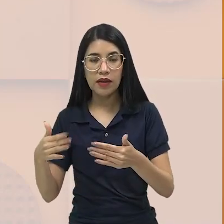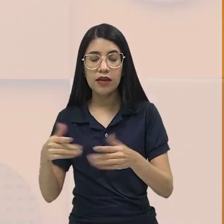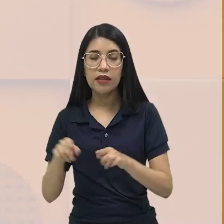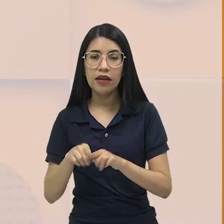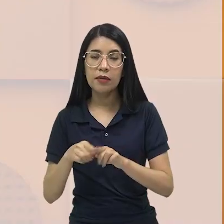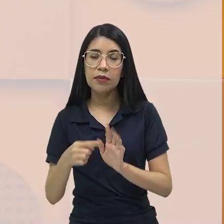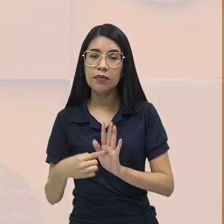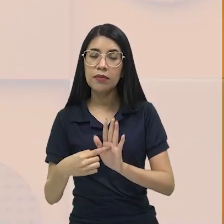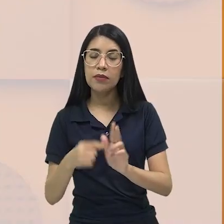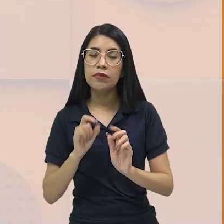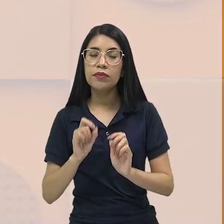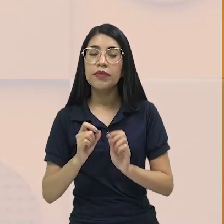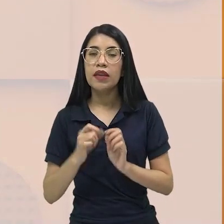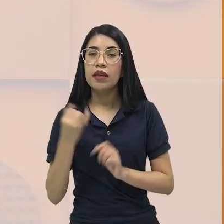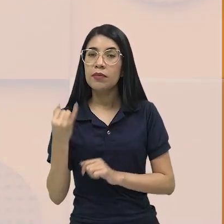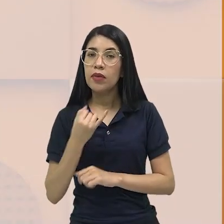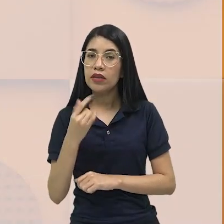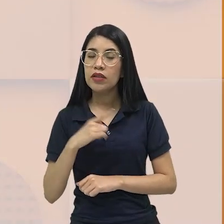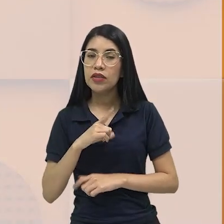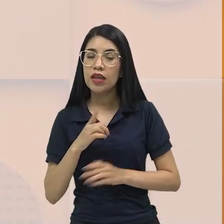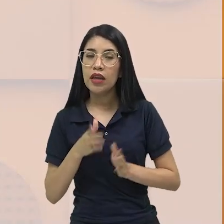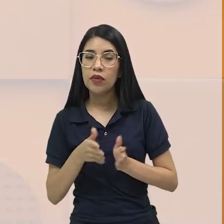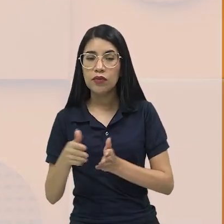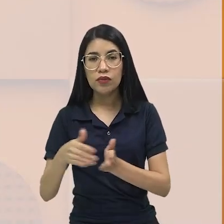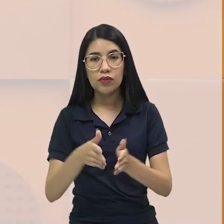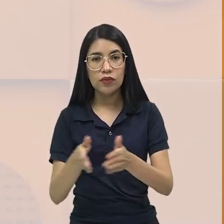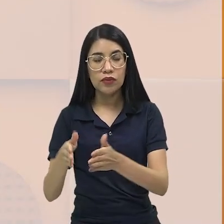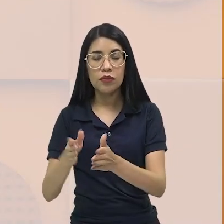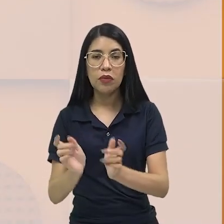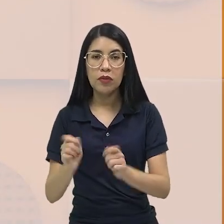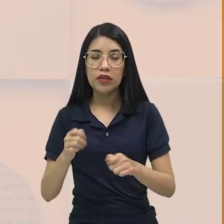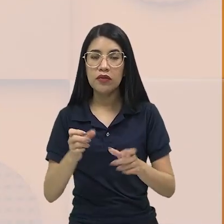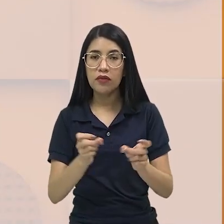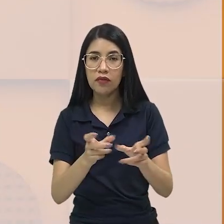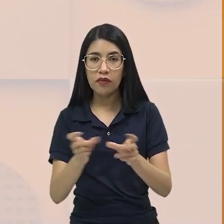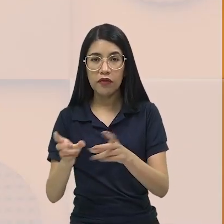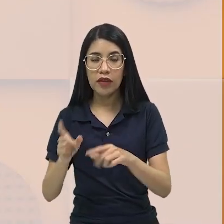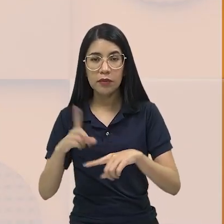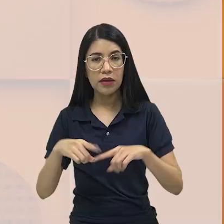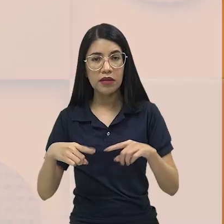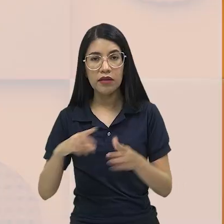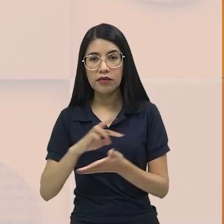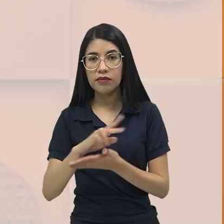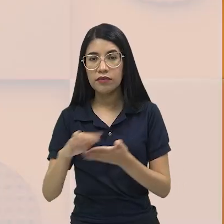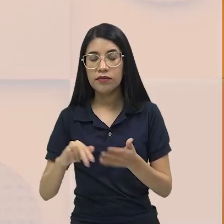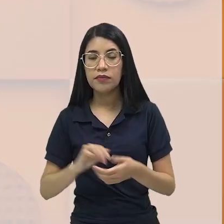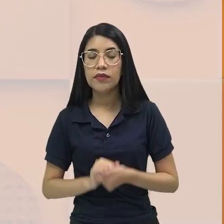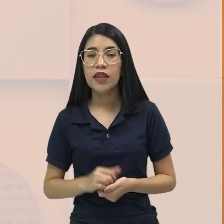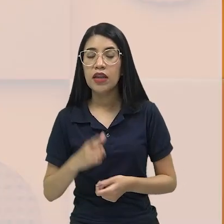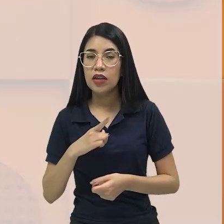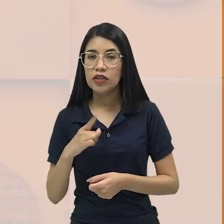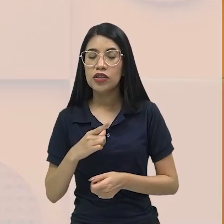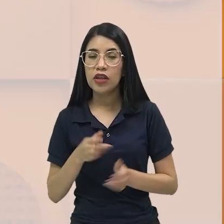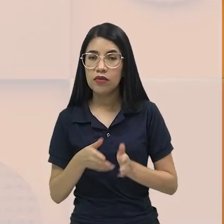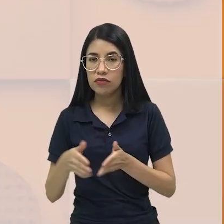rotas comerciais. Até porque, imaginem só, além da questão das rotas